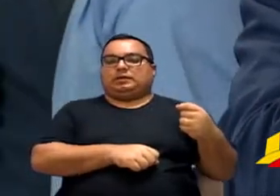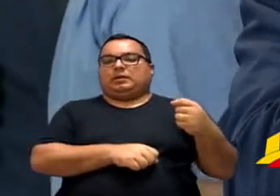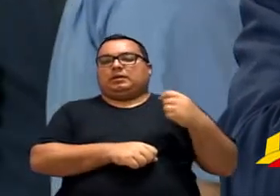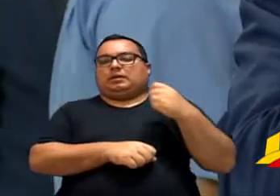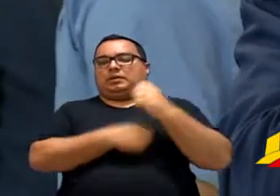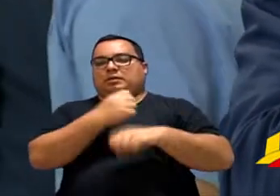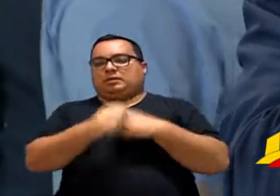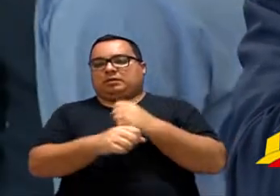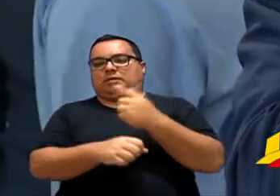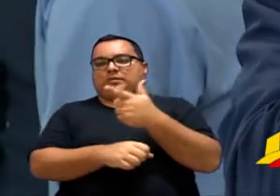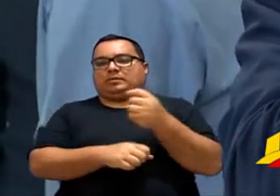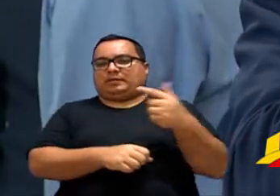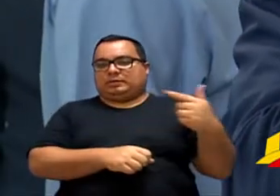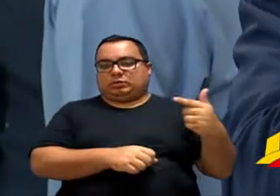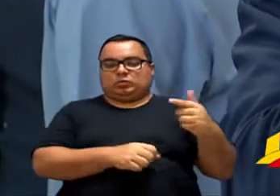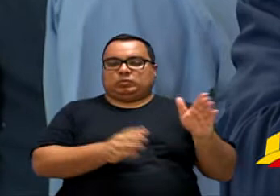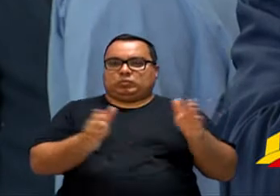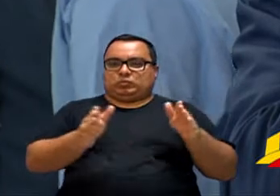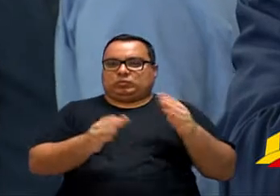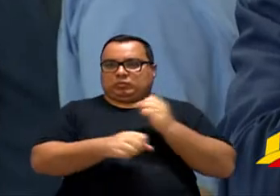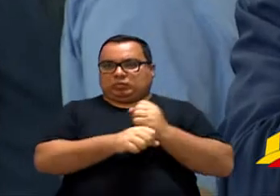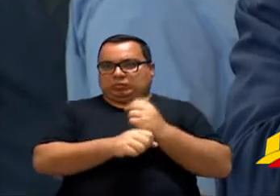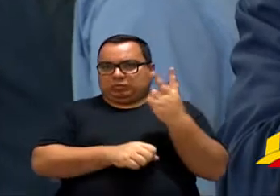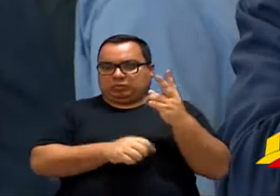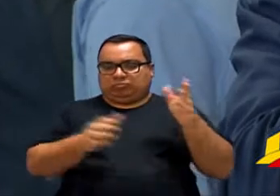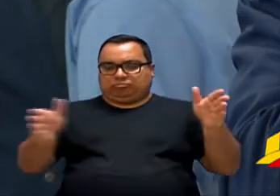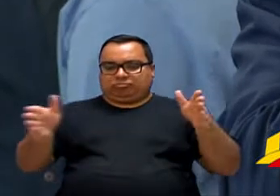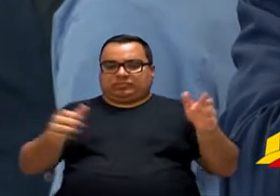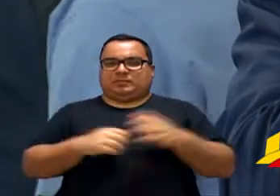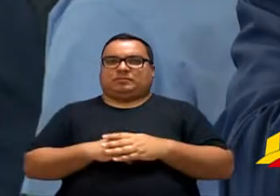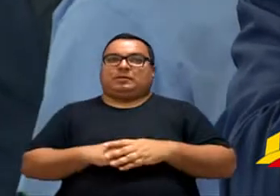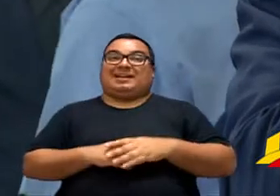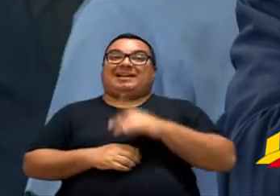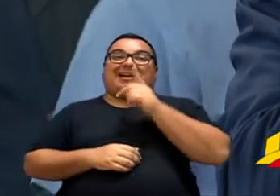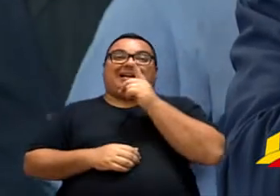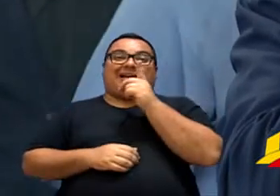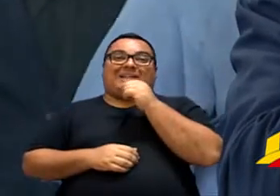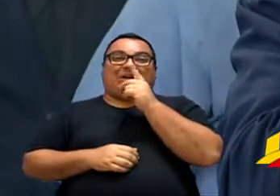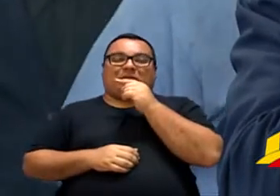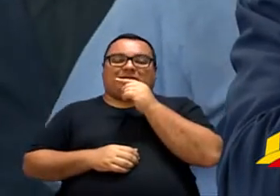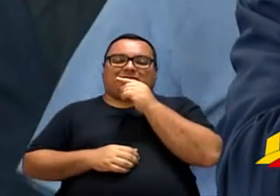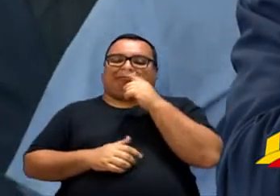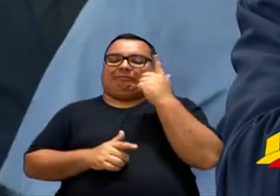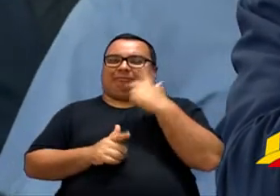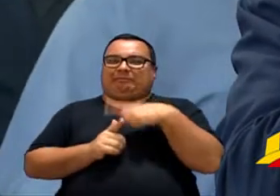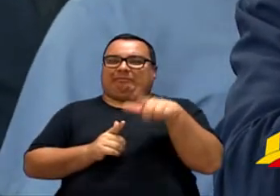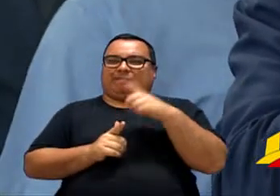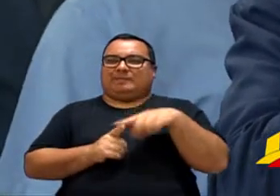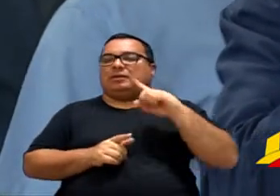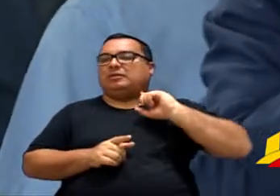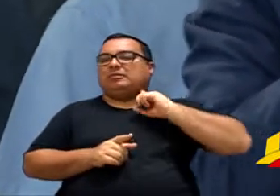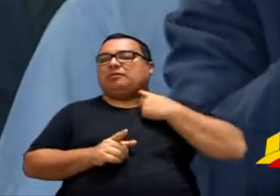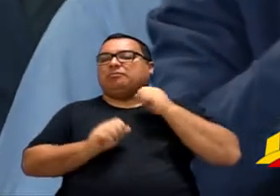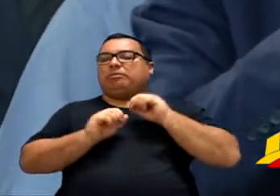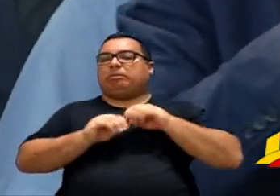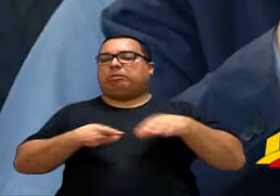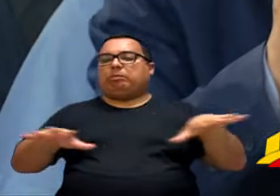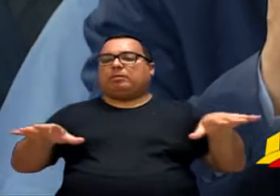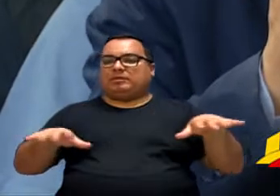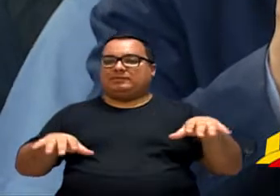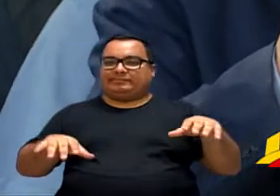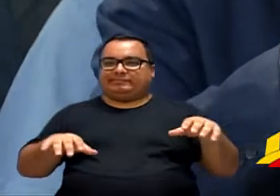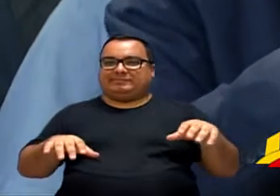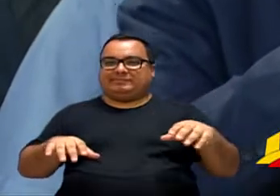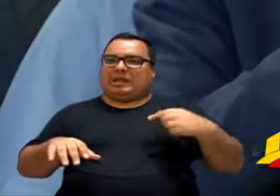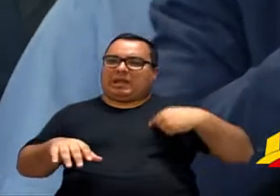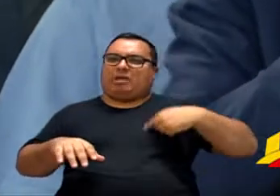reclamou aqui a questão da água principalmente da zona norte que nós Recebemos a inauguração da Estação de Tratamento ali do Herbert de Souza